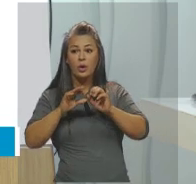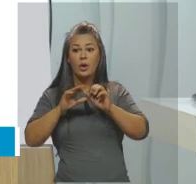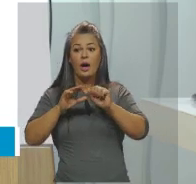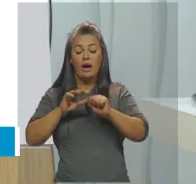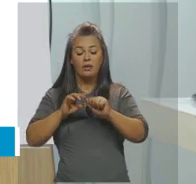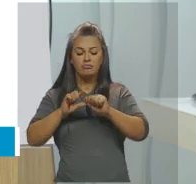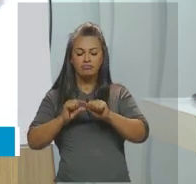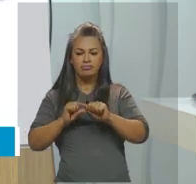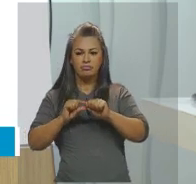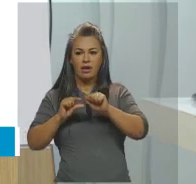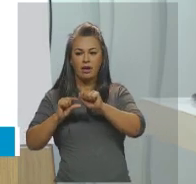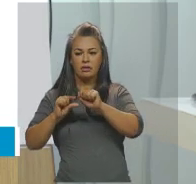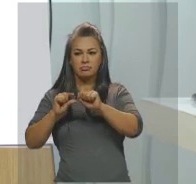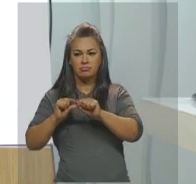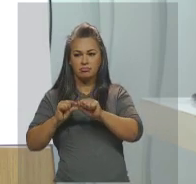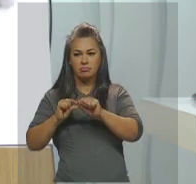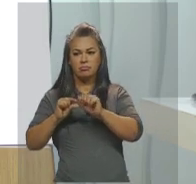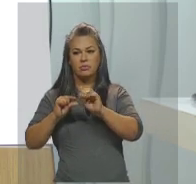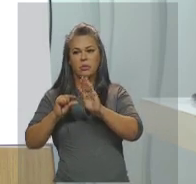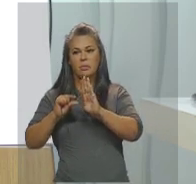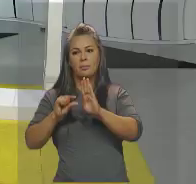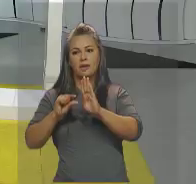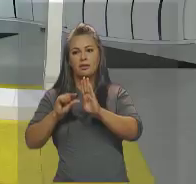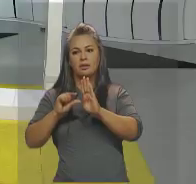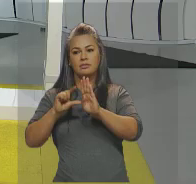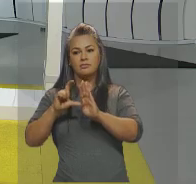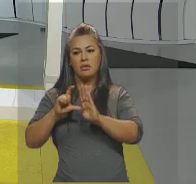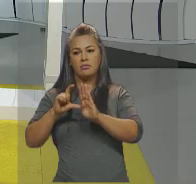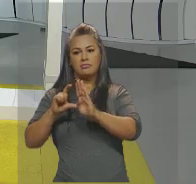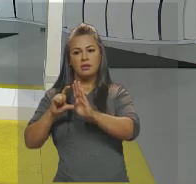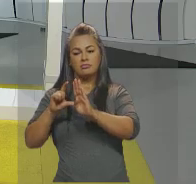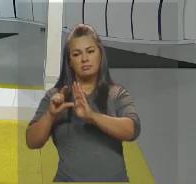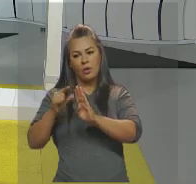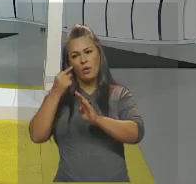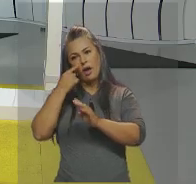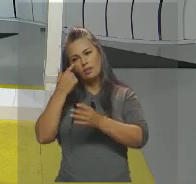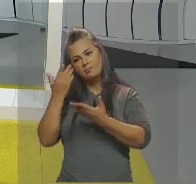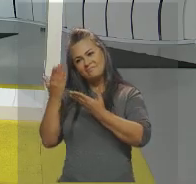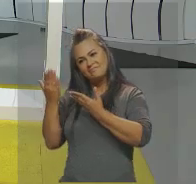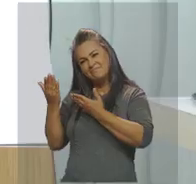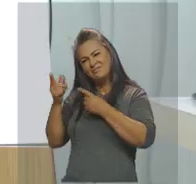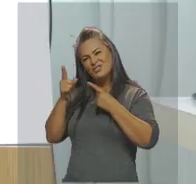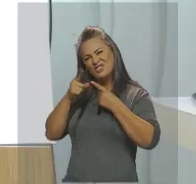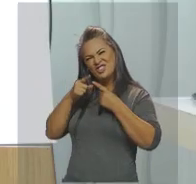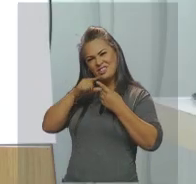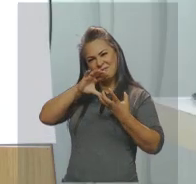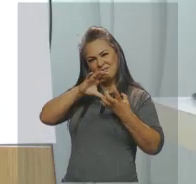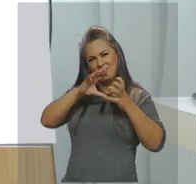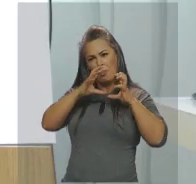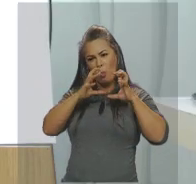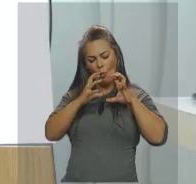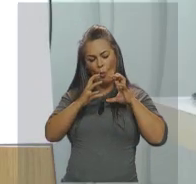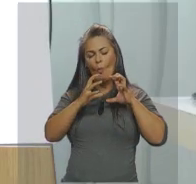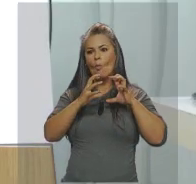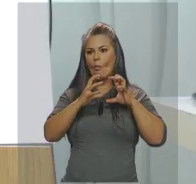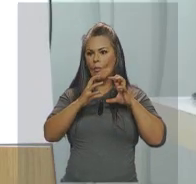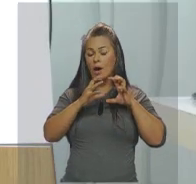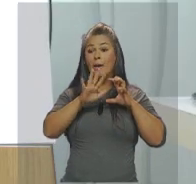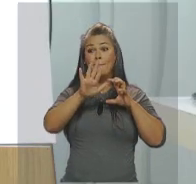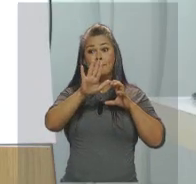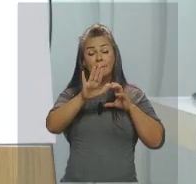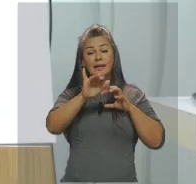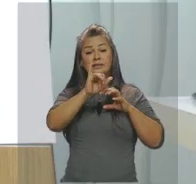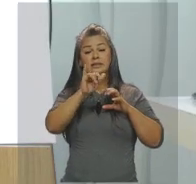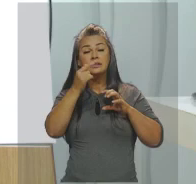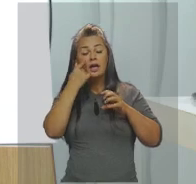Bzão. Então, aqui é a minha geração P, parental. Reparem que, se eu cruzar